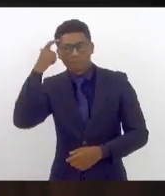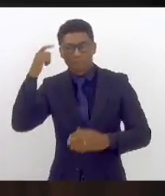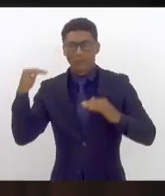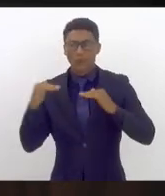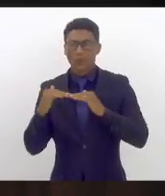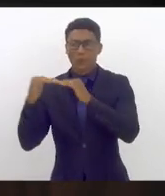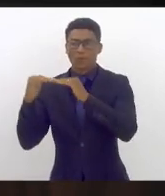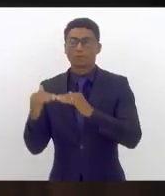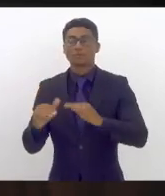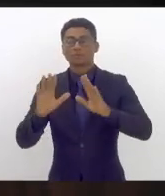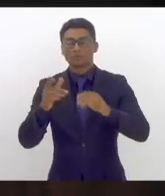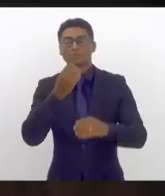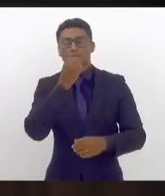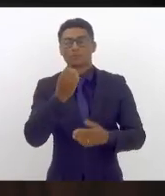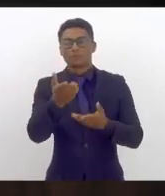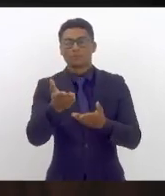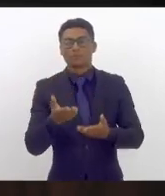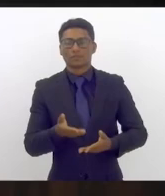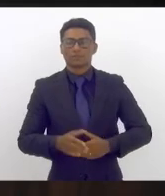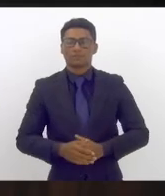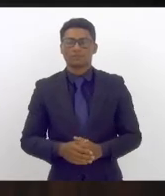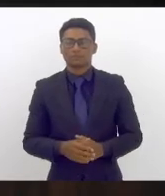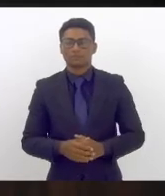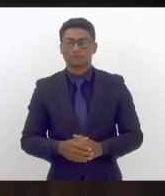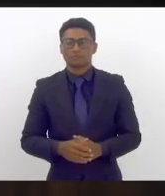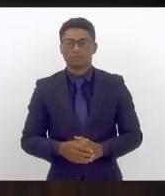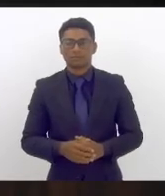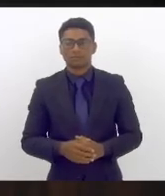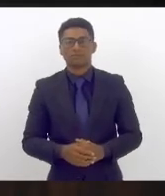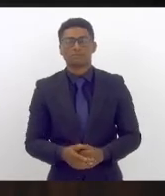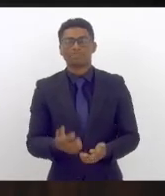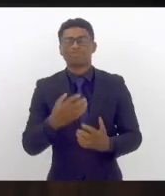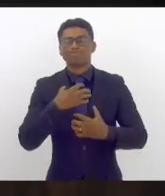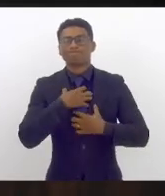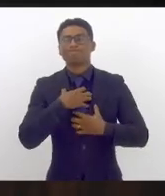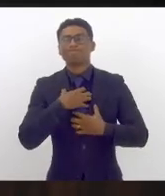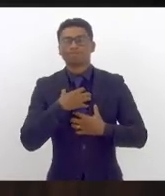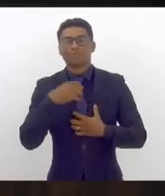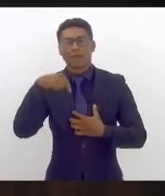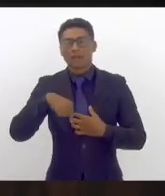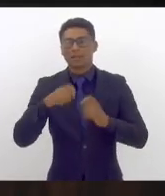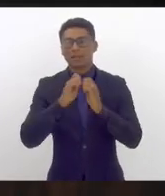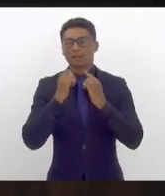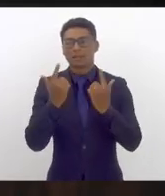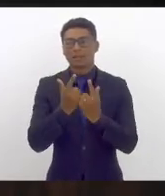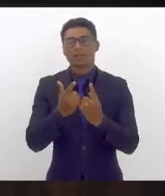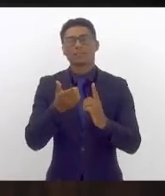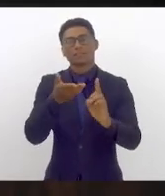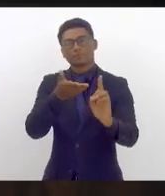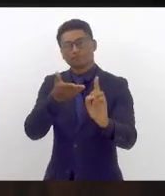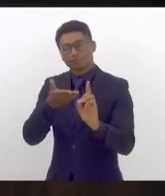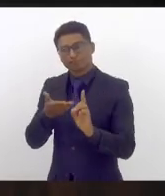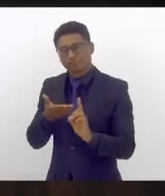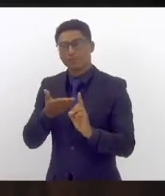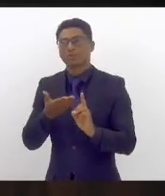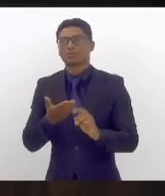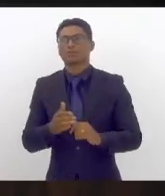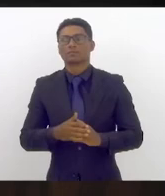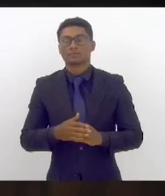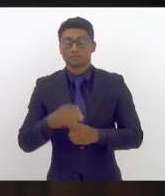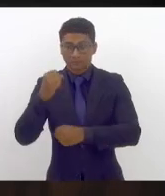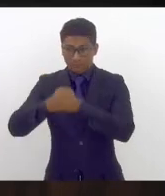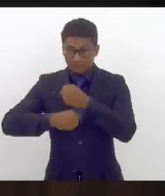seja muito bem-vinda e sinta-se acolhida pelo Parlamento que a gente passa a ter uma legislatura